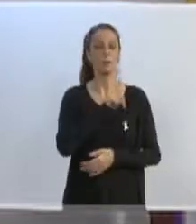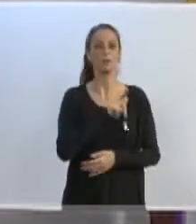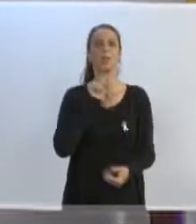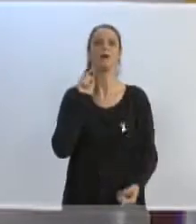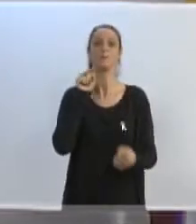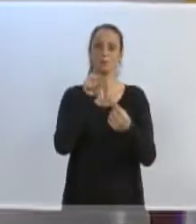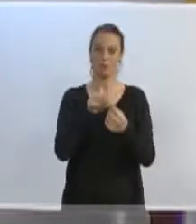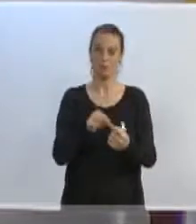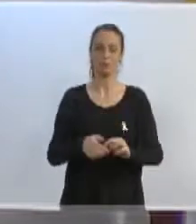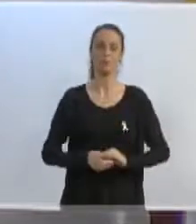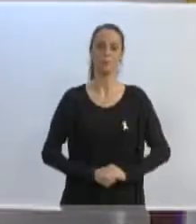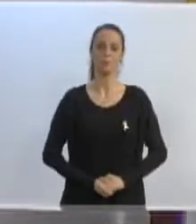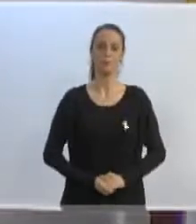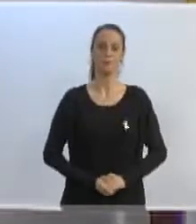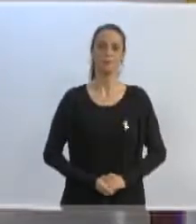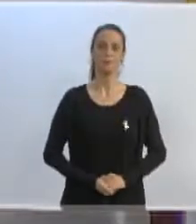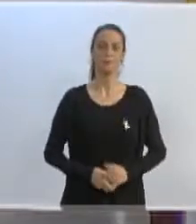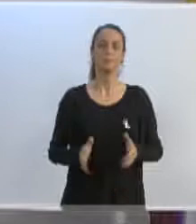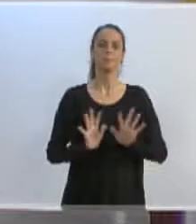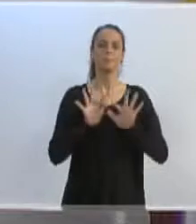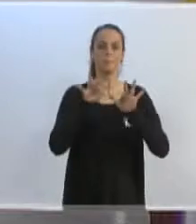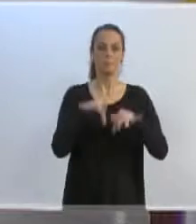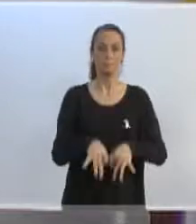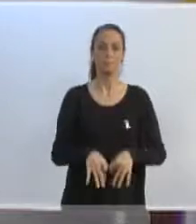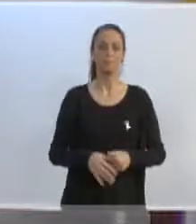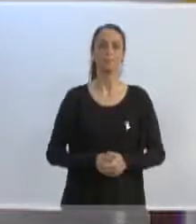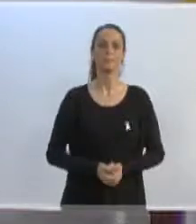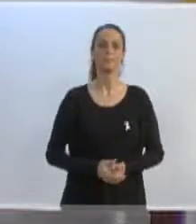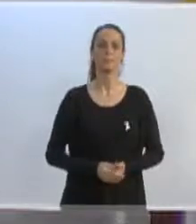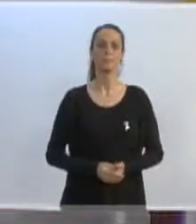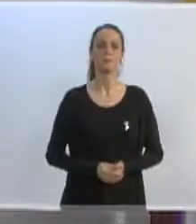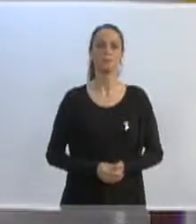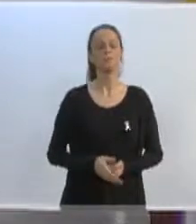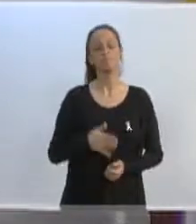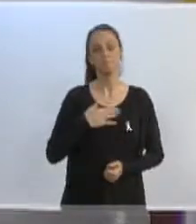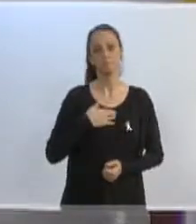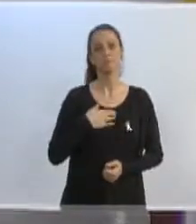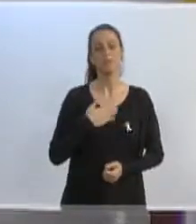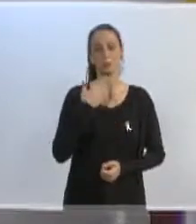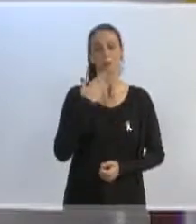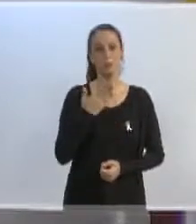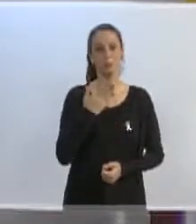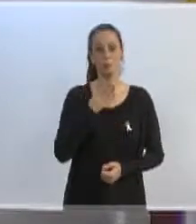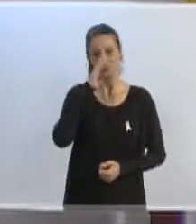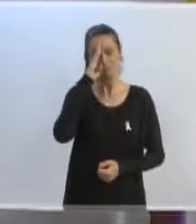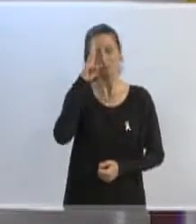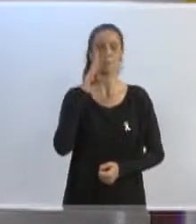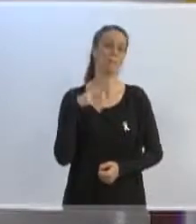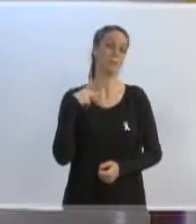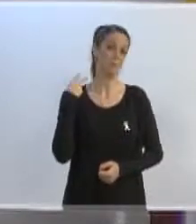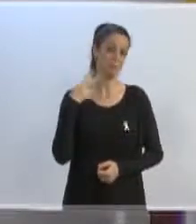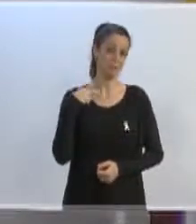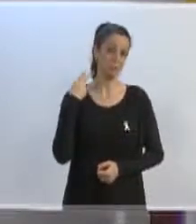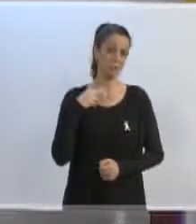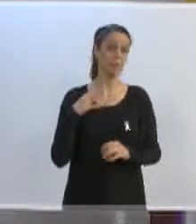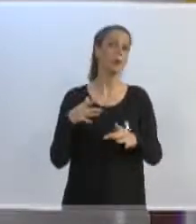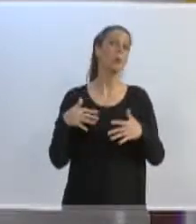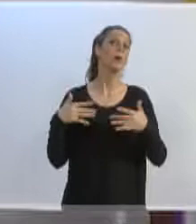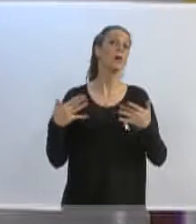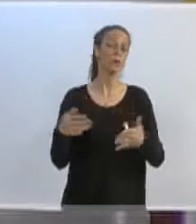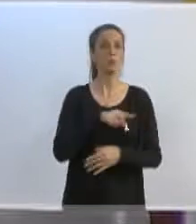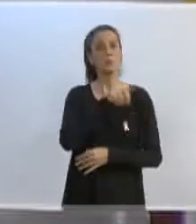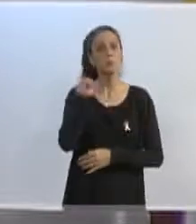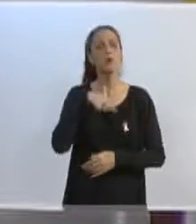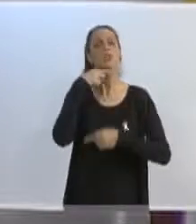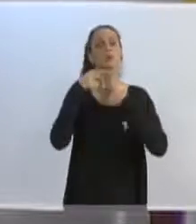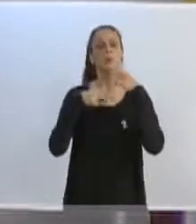lá. Para finalizar, eu gostaria de pedir, principalmente aos nossos vereadores, que, quando vocês tiverem